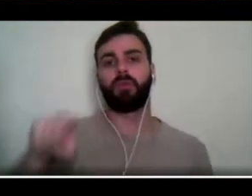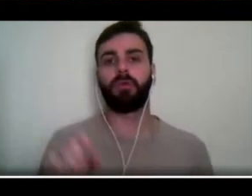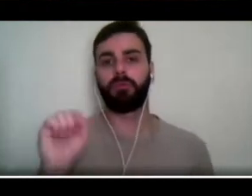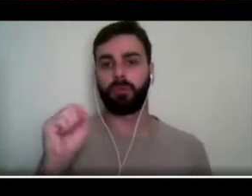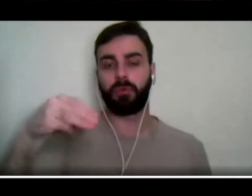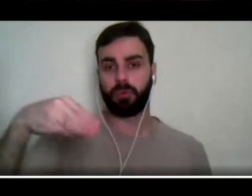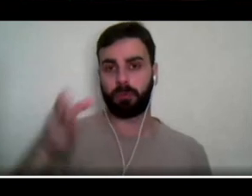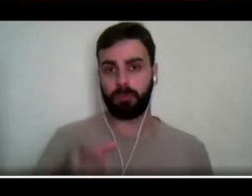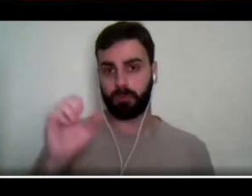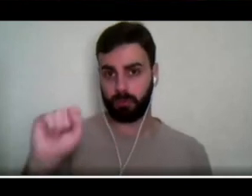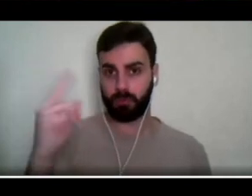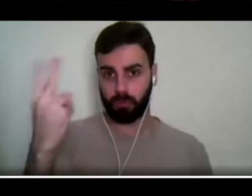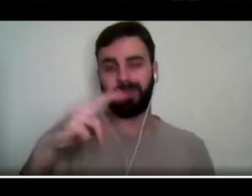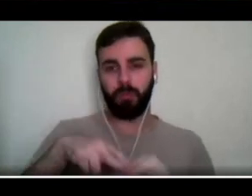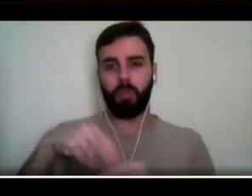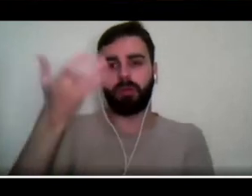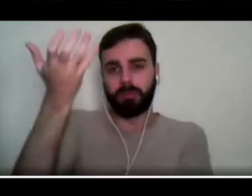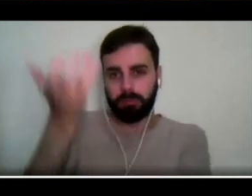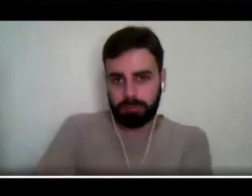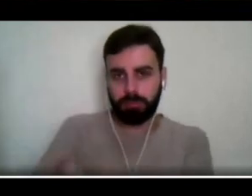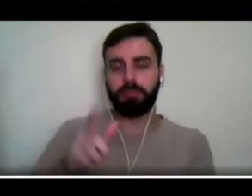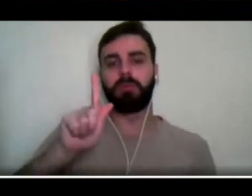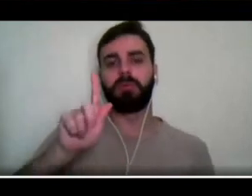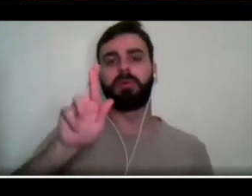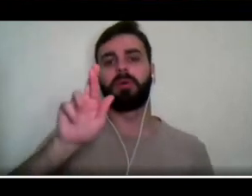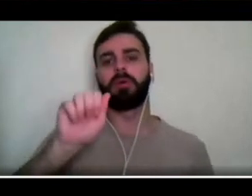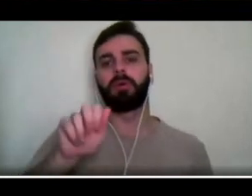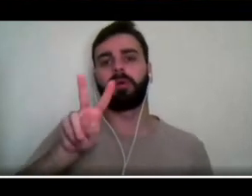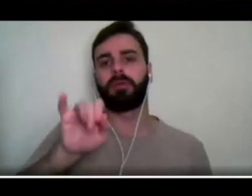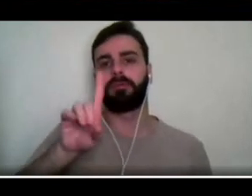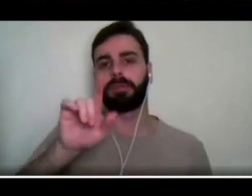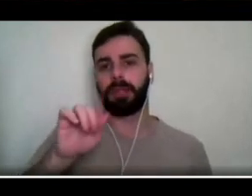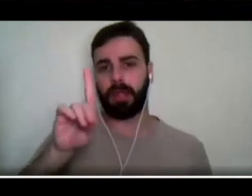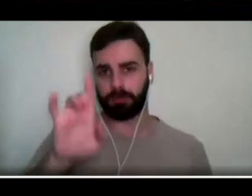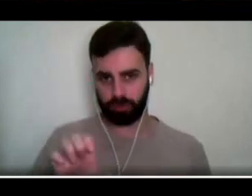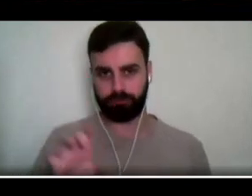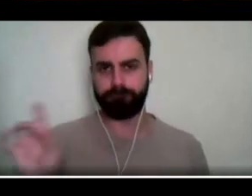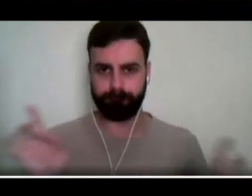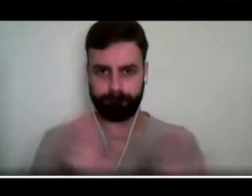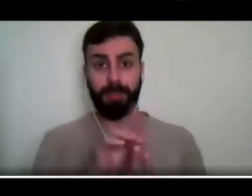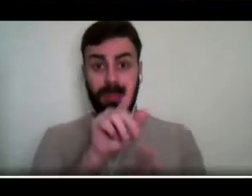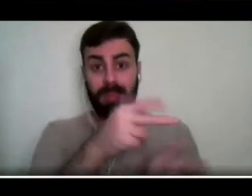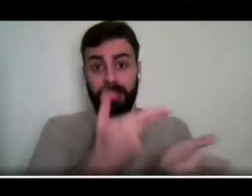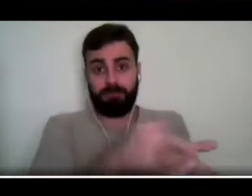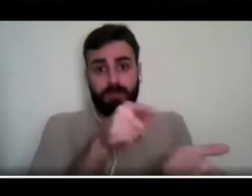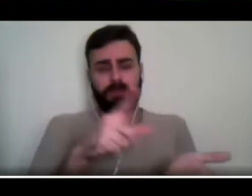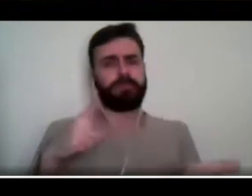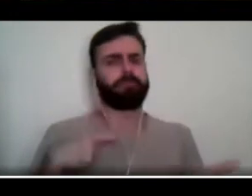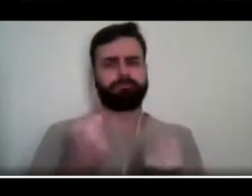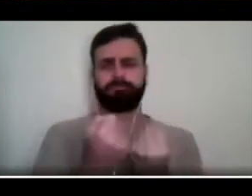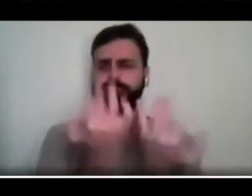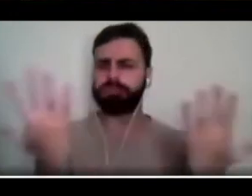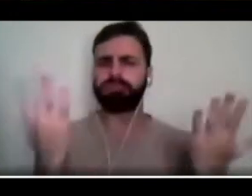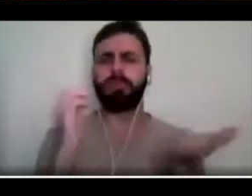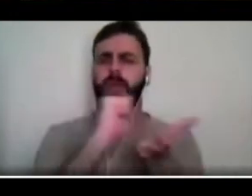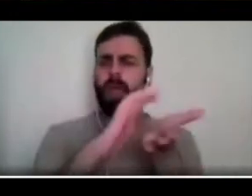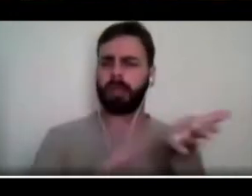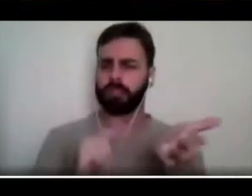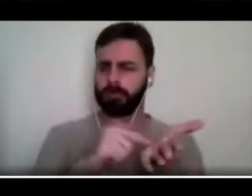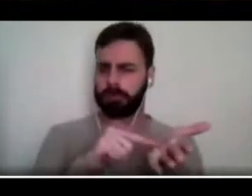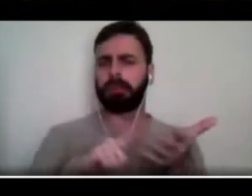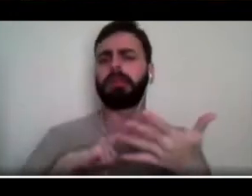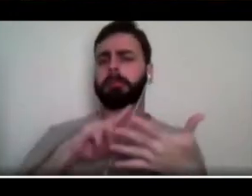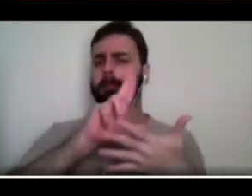faz esses diagramas. Tem muitos exercícios que pedem para fazer esse diagrama, é importante fazer, e quando você